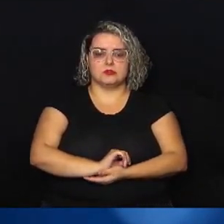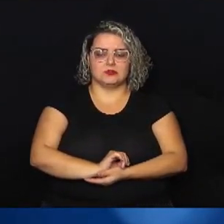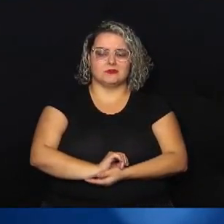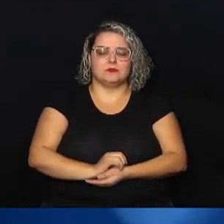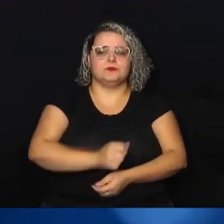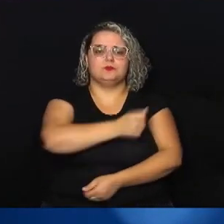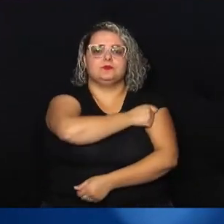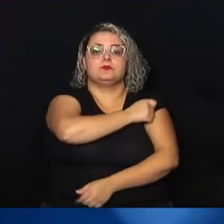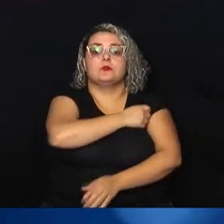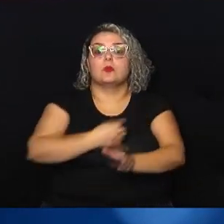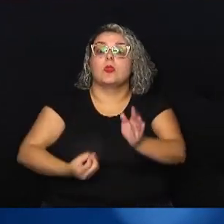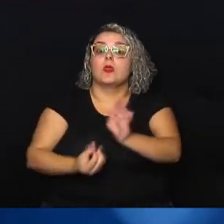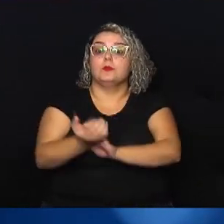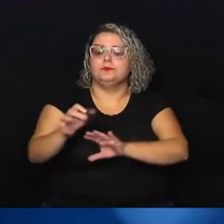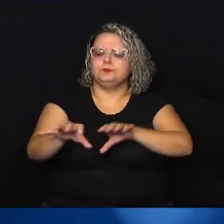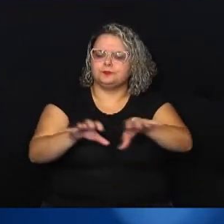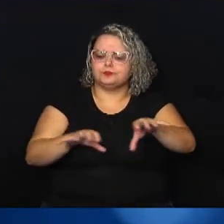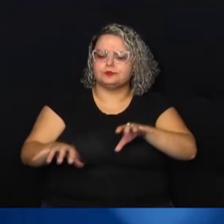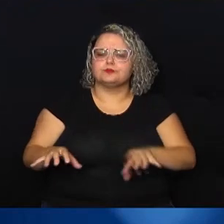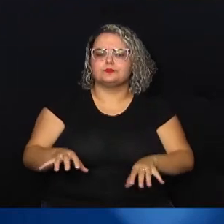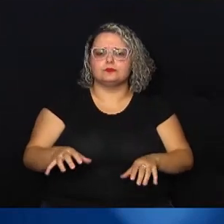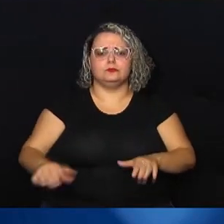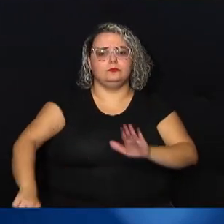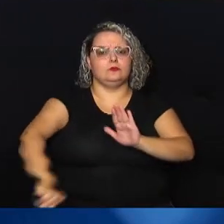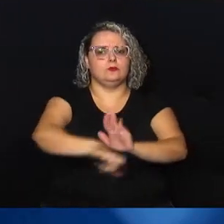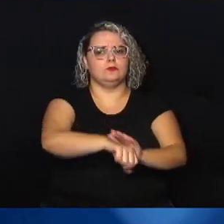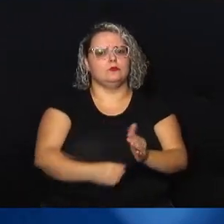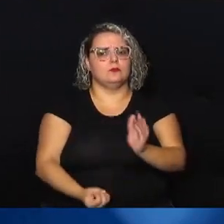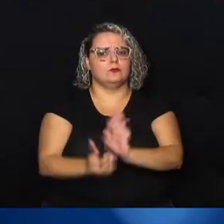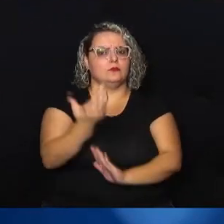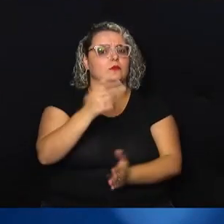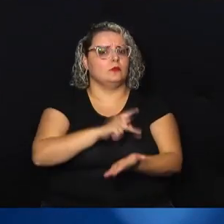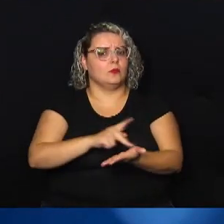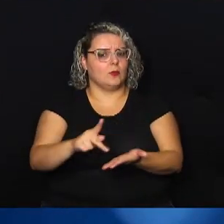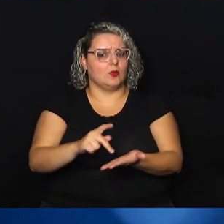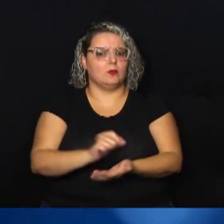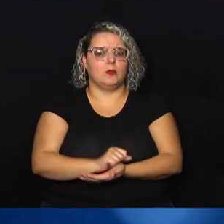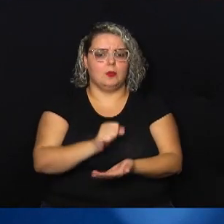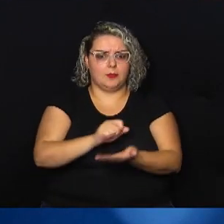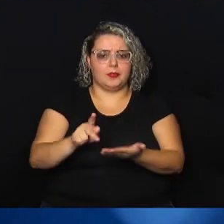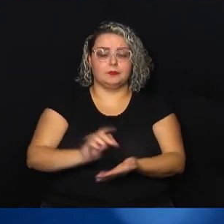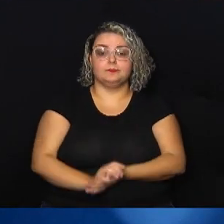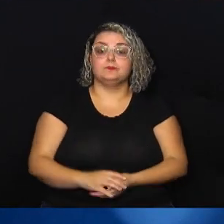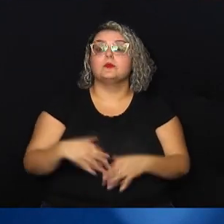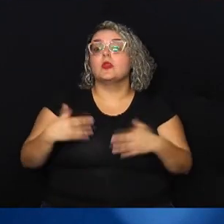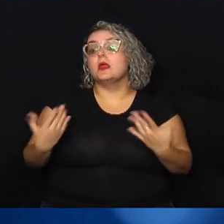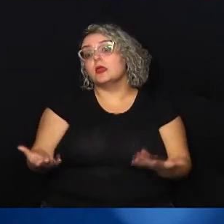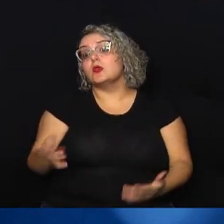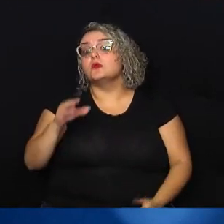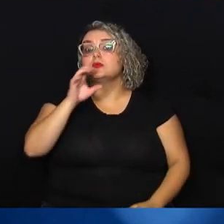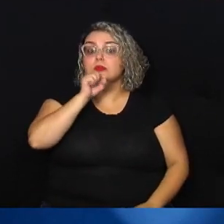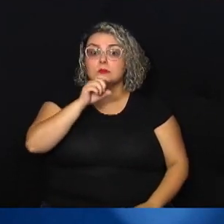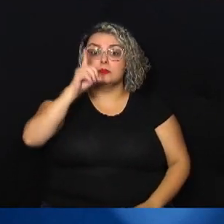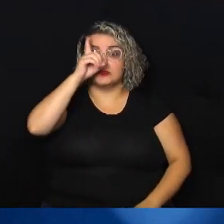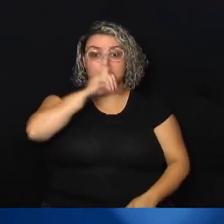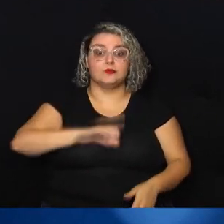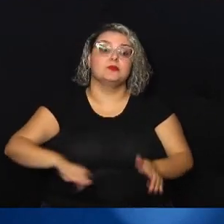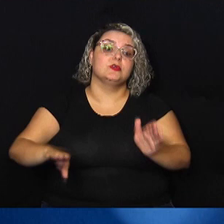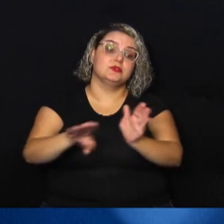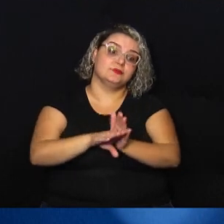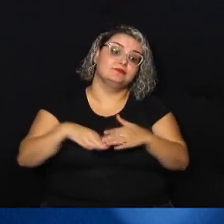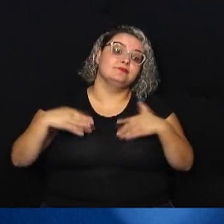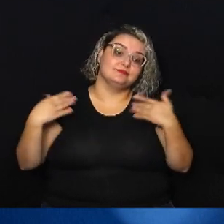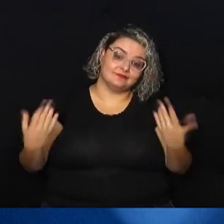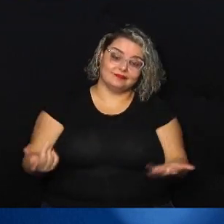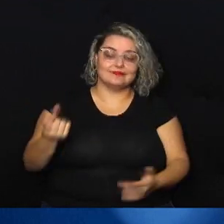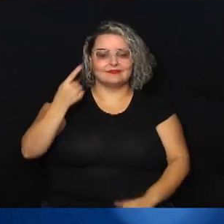aplicativo para mapear crimes na região da Unicamp. E o fim de semana está chegando. Confira